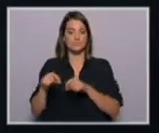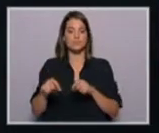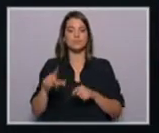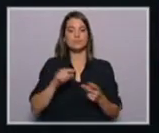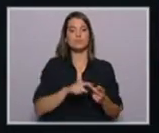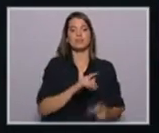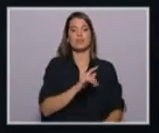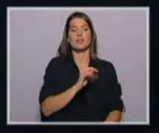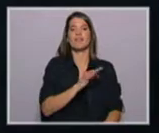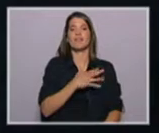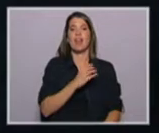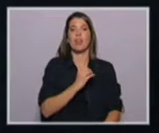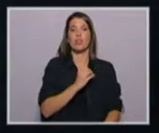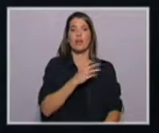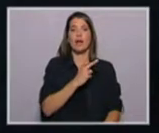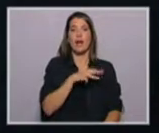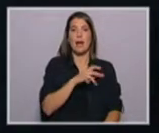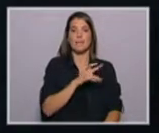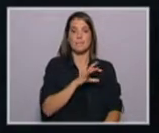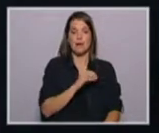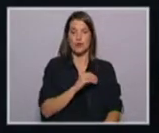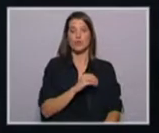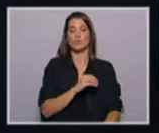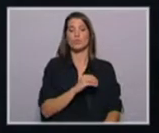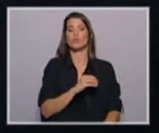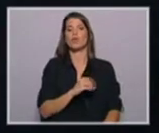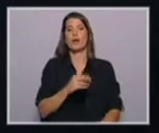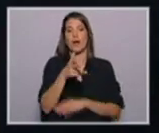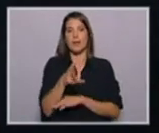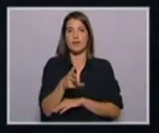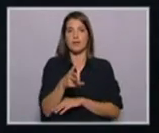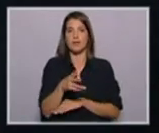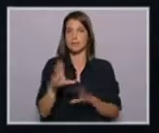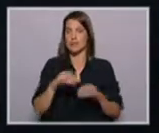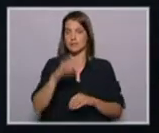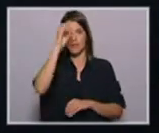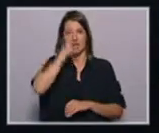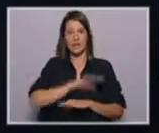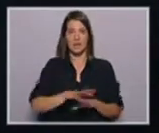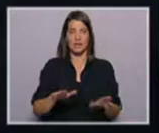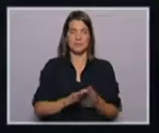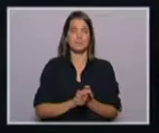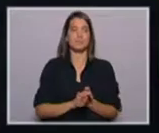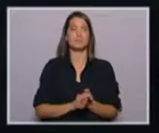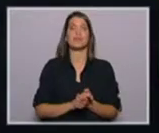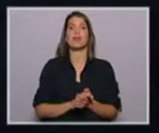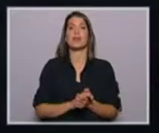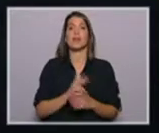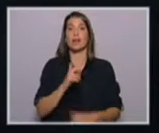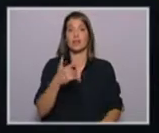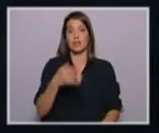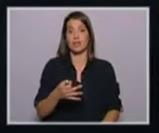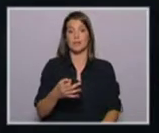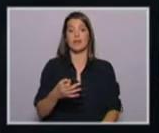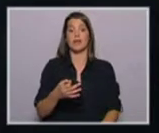o marido da Catarina Avelar, como cameraman, mais ninguém. Não tive, a RTP na